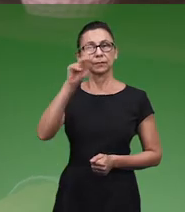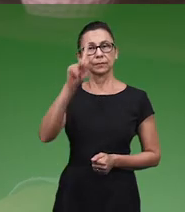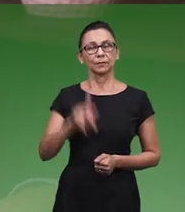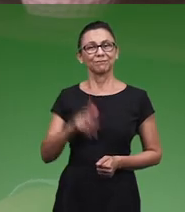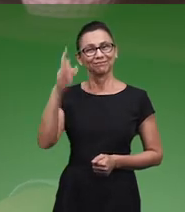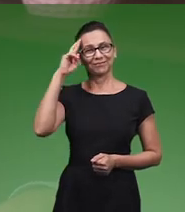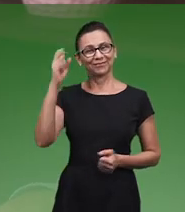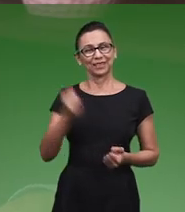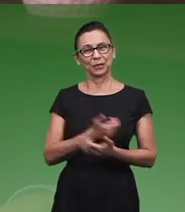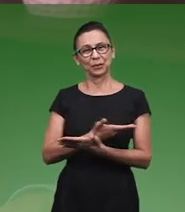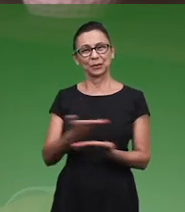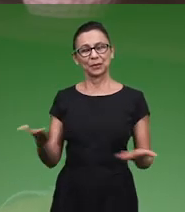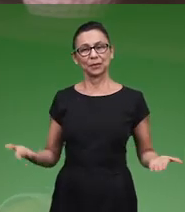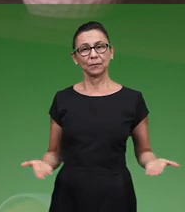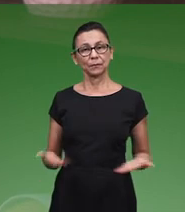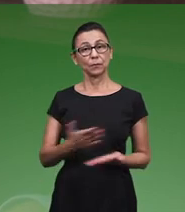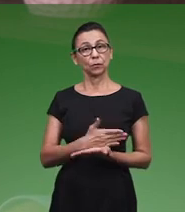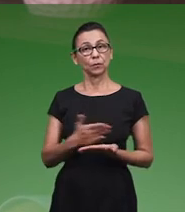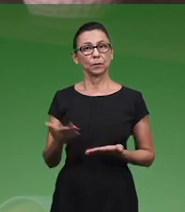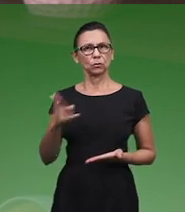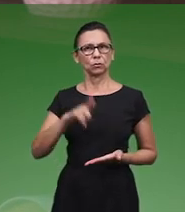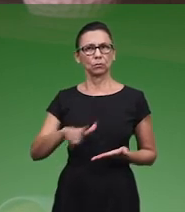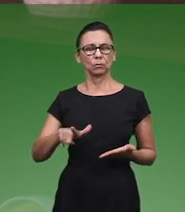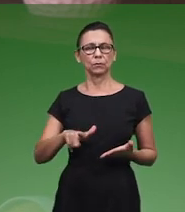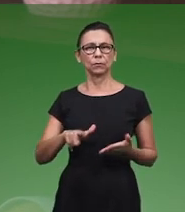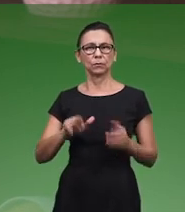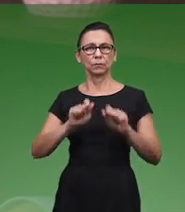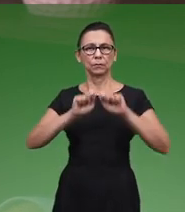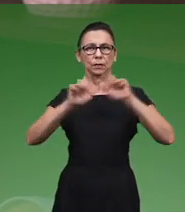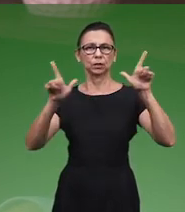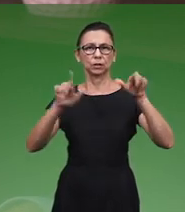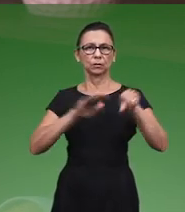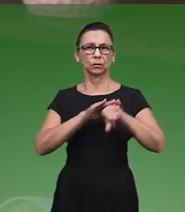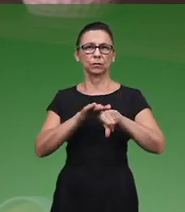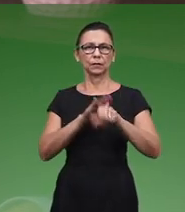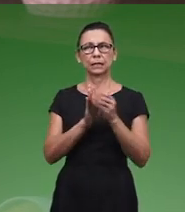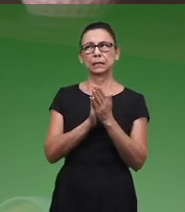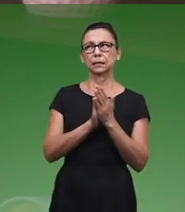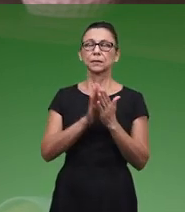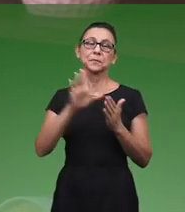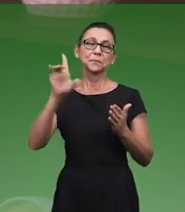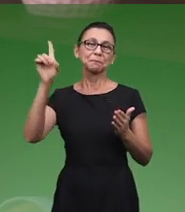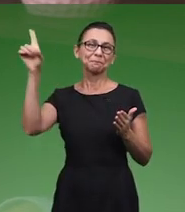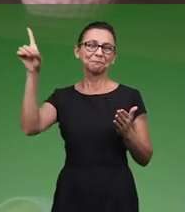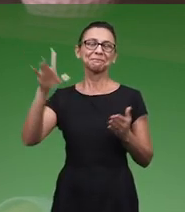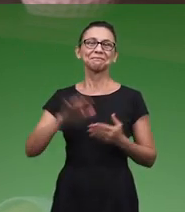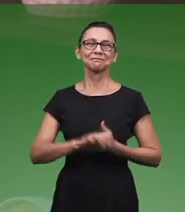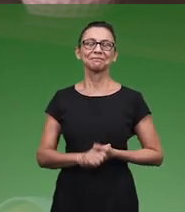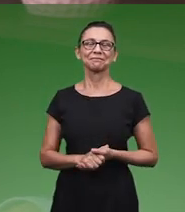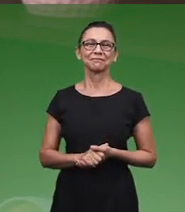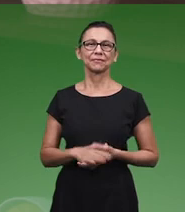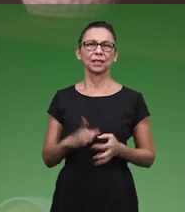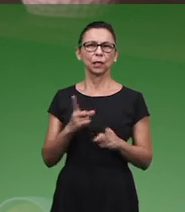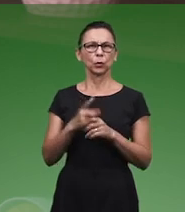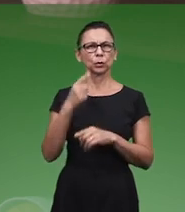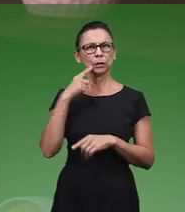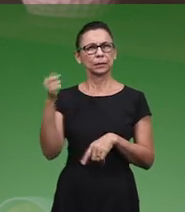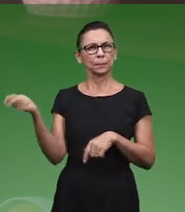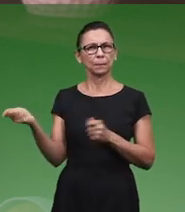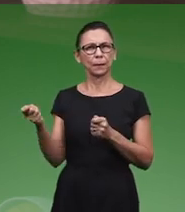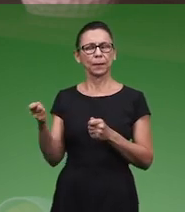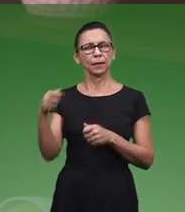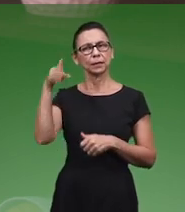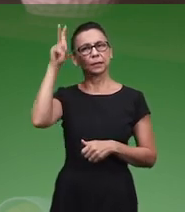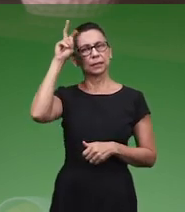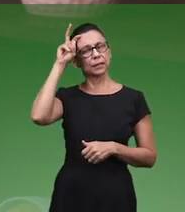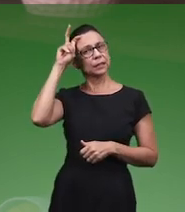Irmãos, a paz do Senhor. Estamos começando mais uma edição do programa Conversas Bíblicas. Este encontro semanal que nós